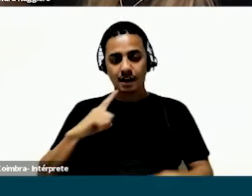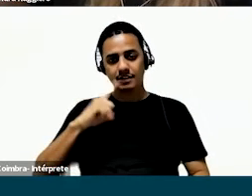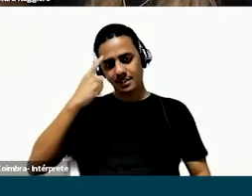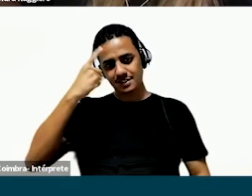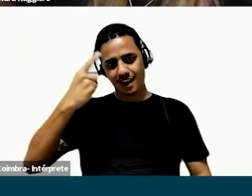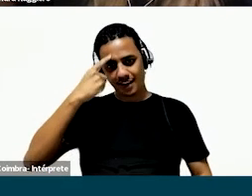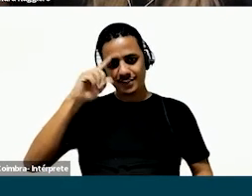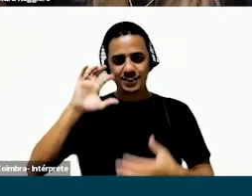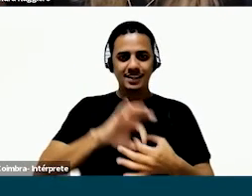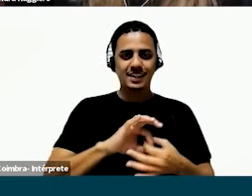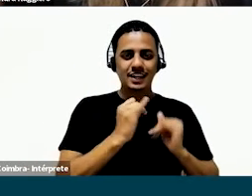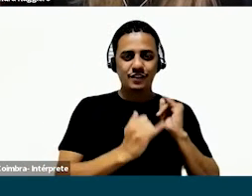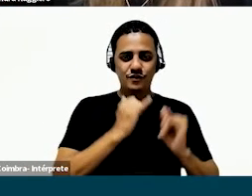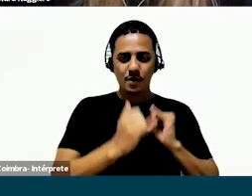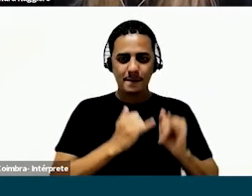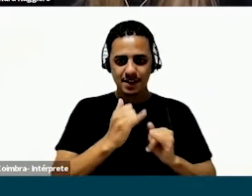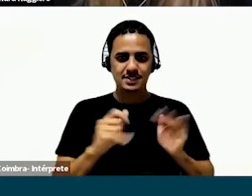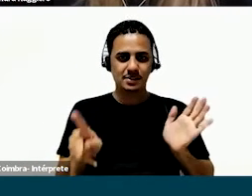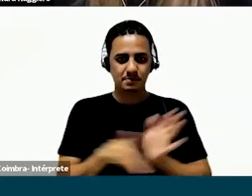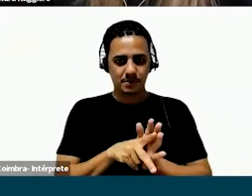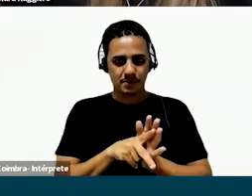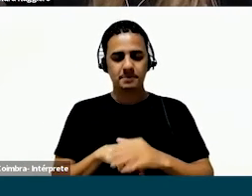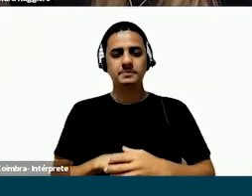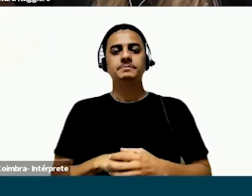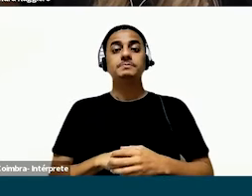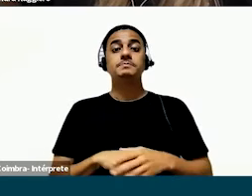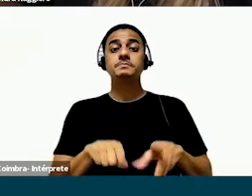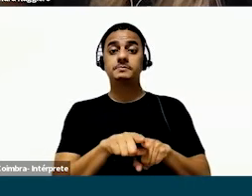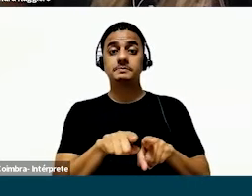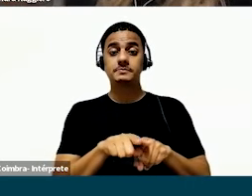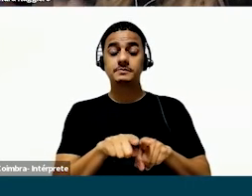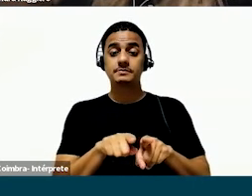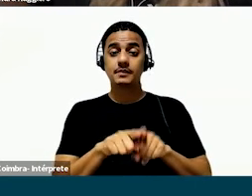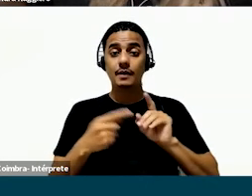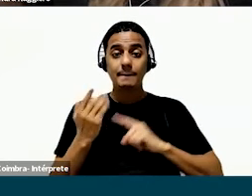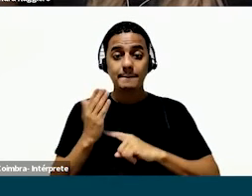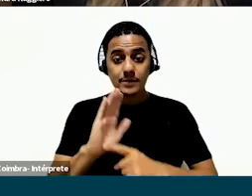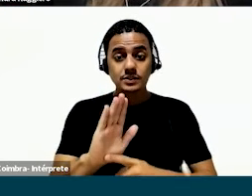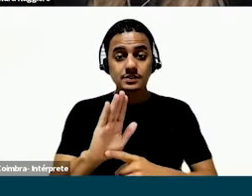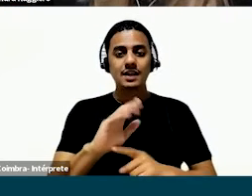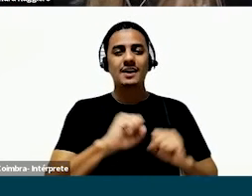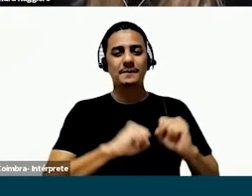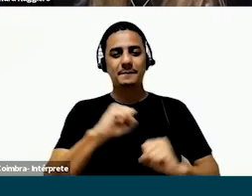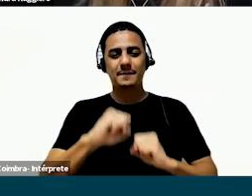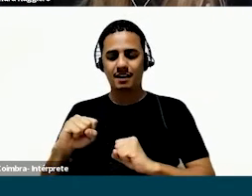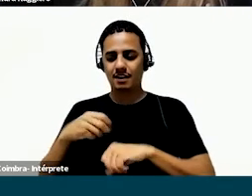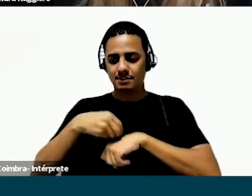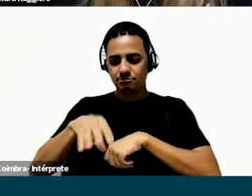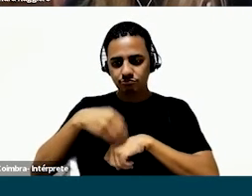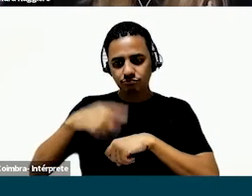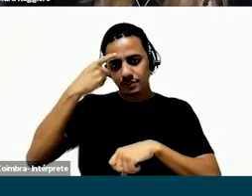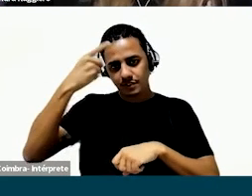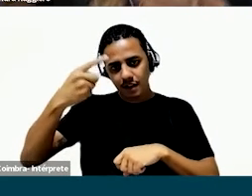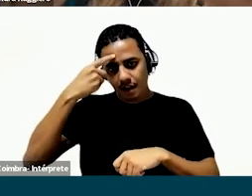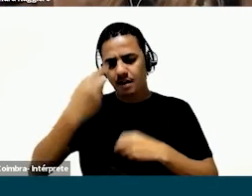então, ter esses insights baseados nas informações apresentadas pela nossa ferramenta e mostrar para a